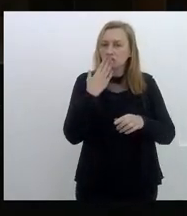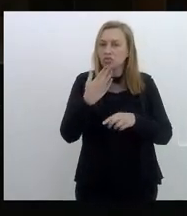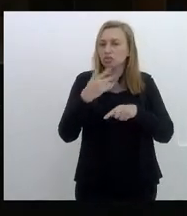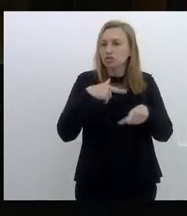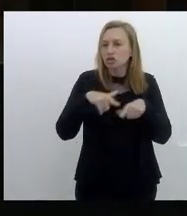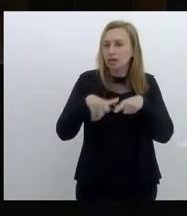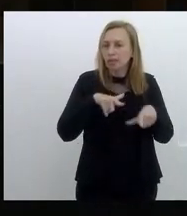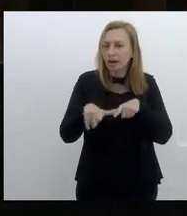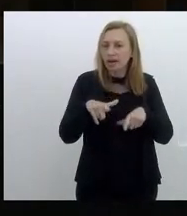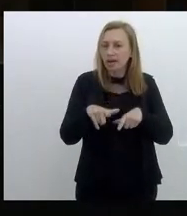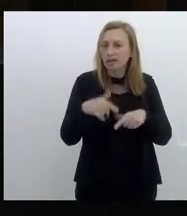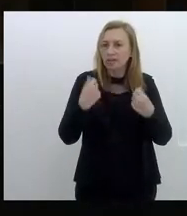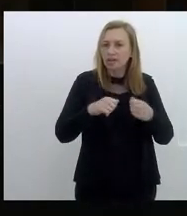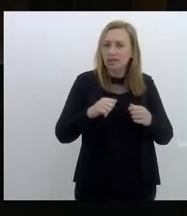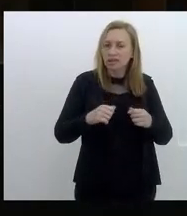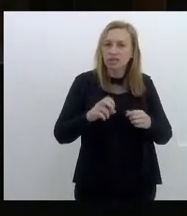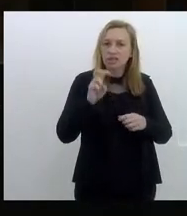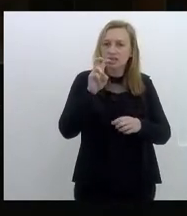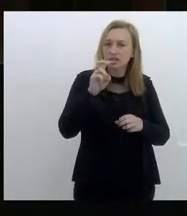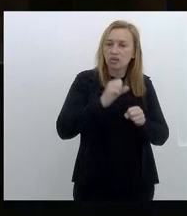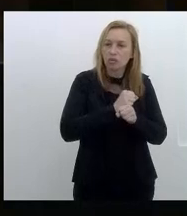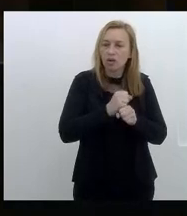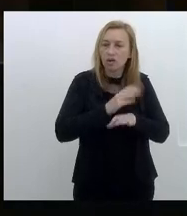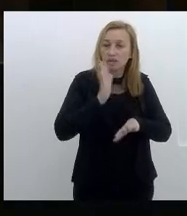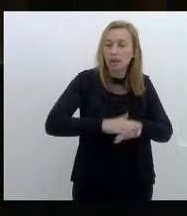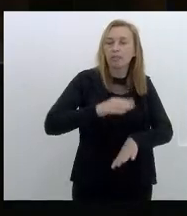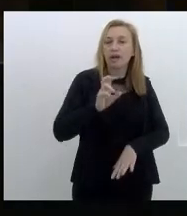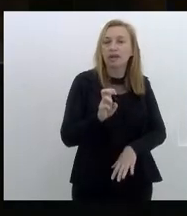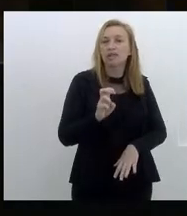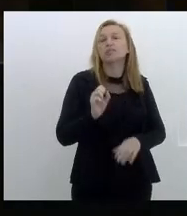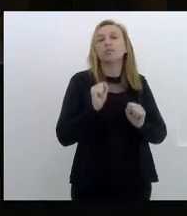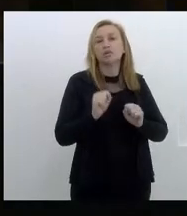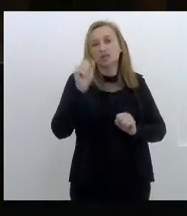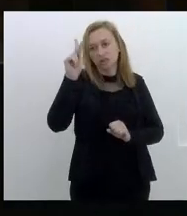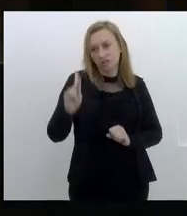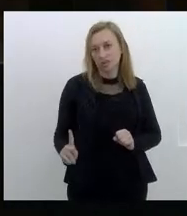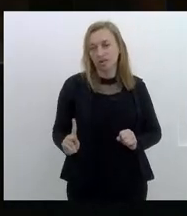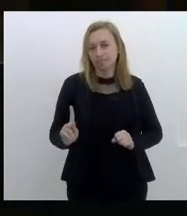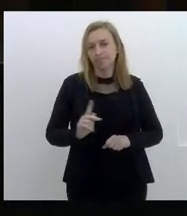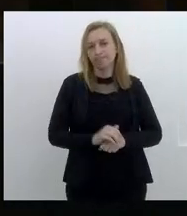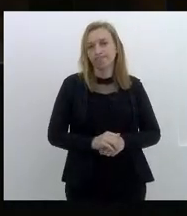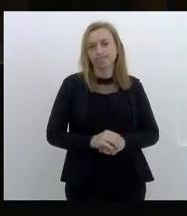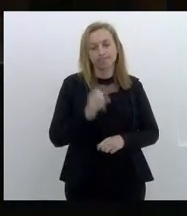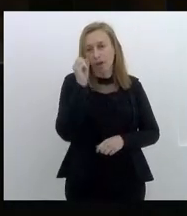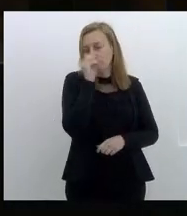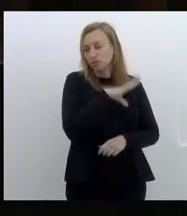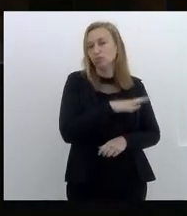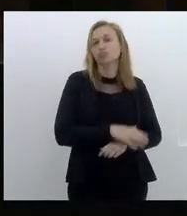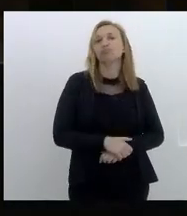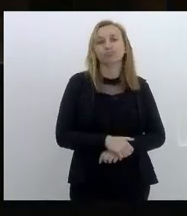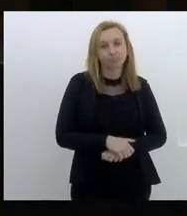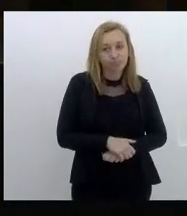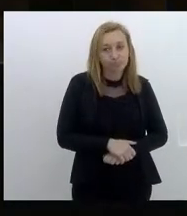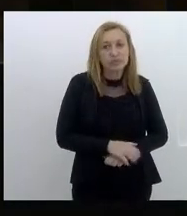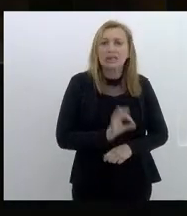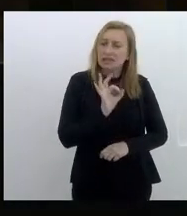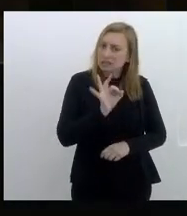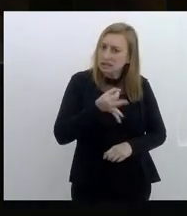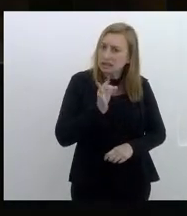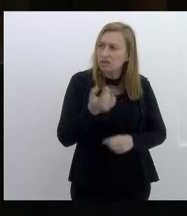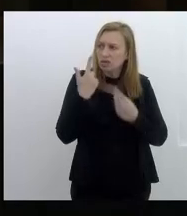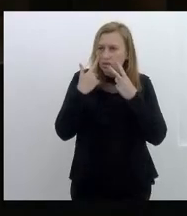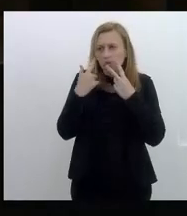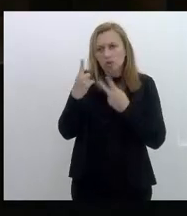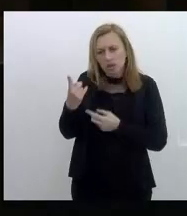trabalho ainda vão ter que trabalhar cinco anos na mais para poder se aposentar Isso é um absurdo e ovos que